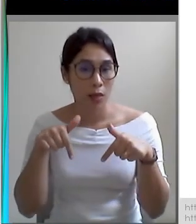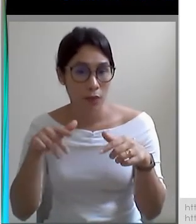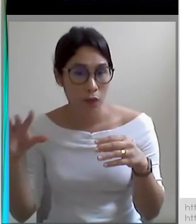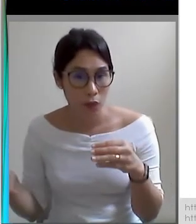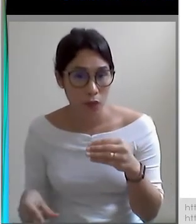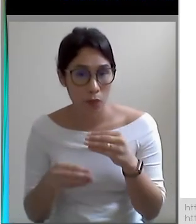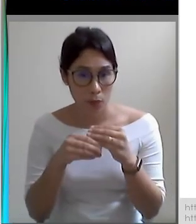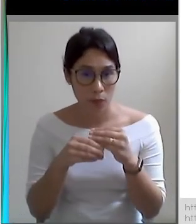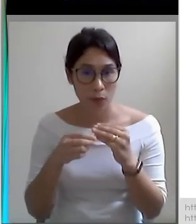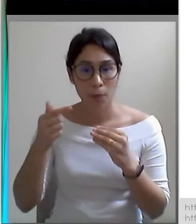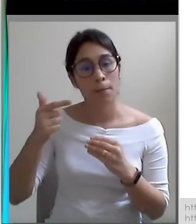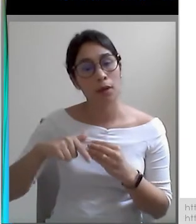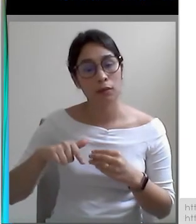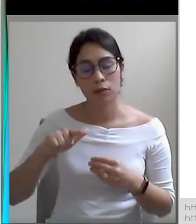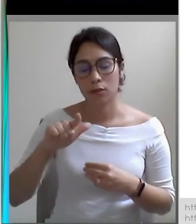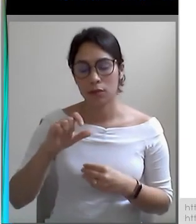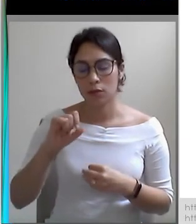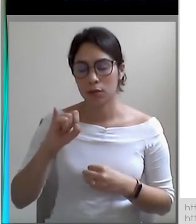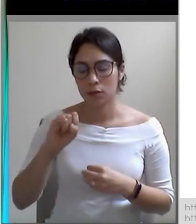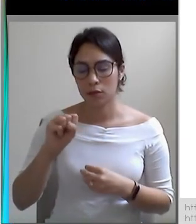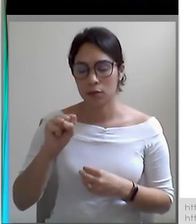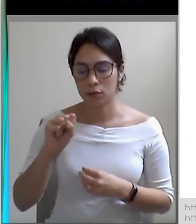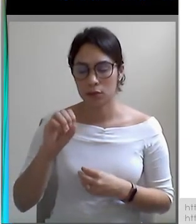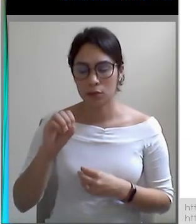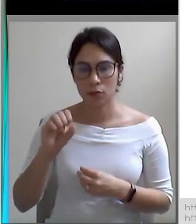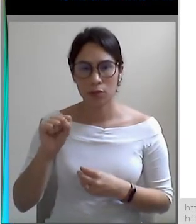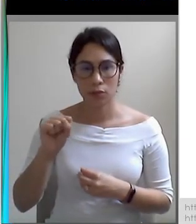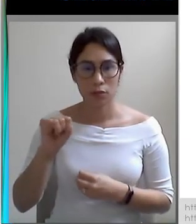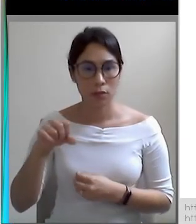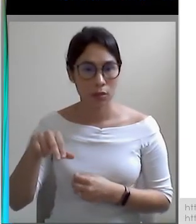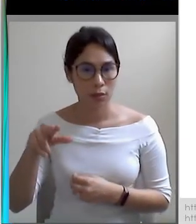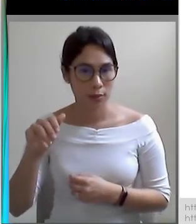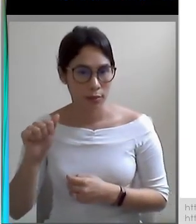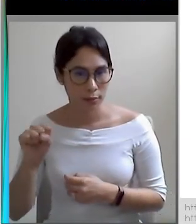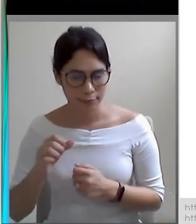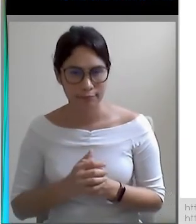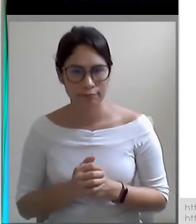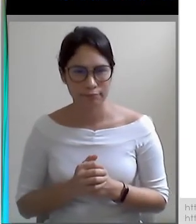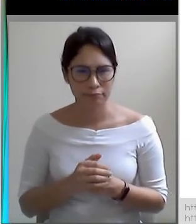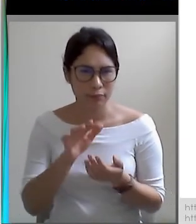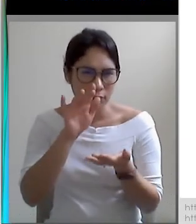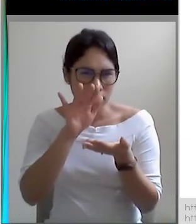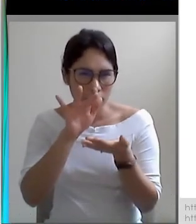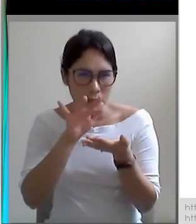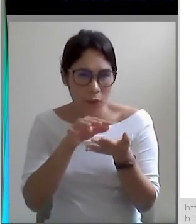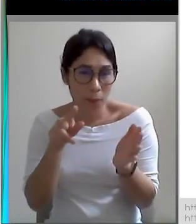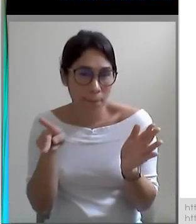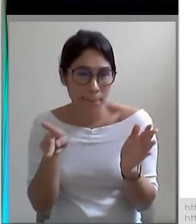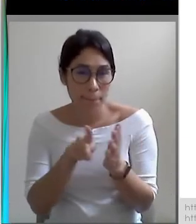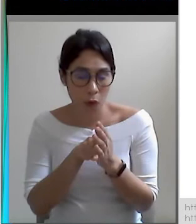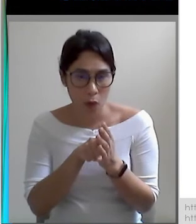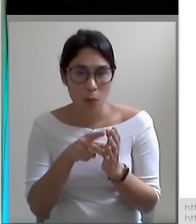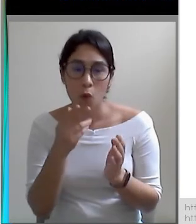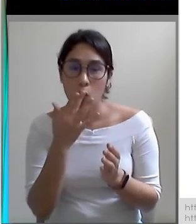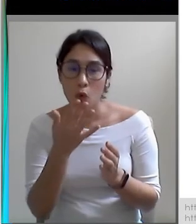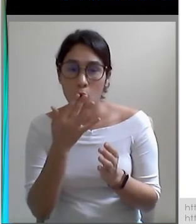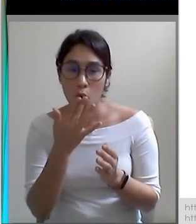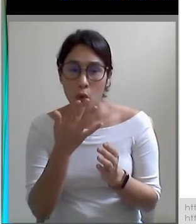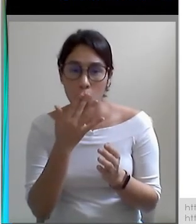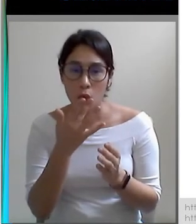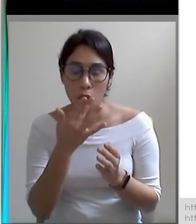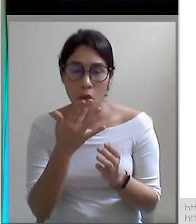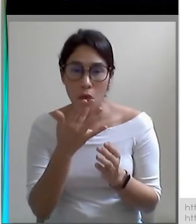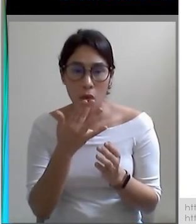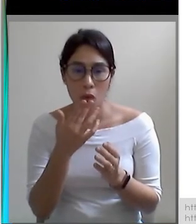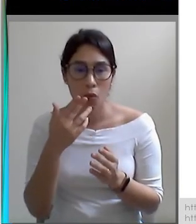ativadores do complemento e lisozimas. Os grânulos específicos são de